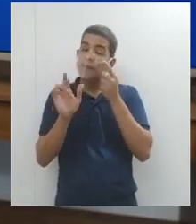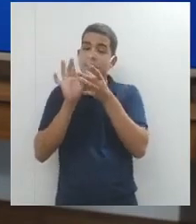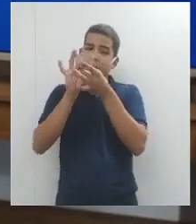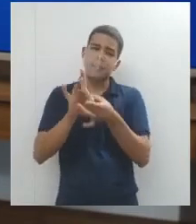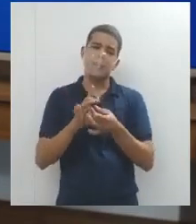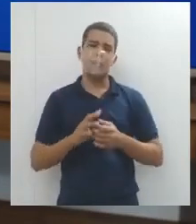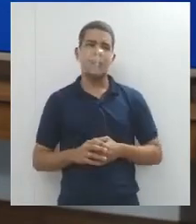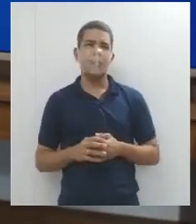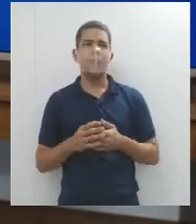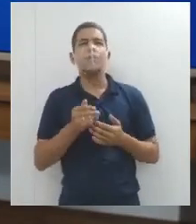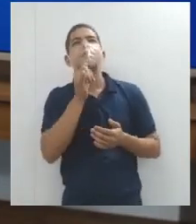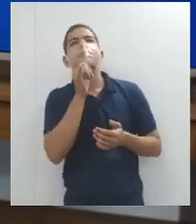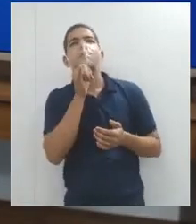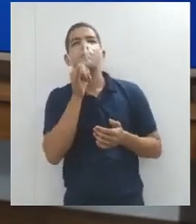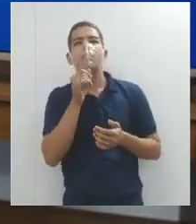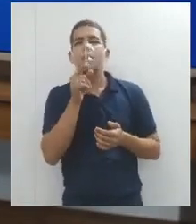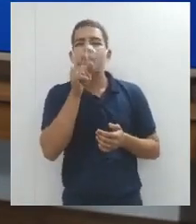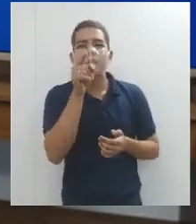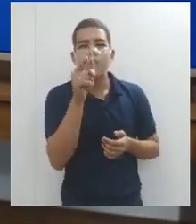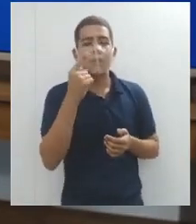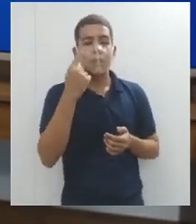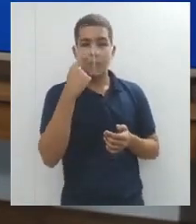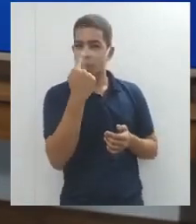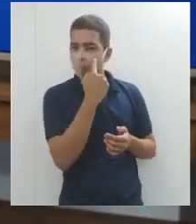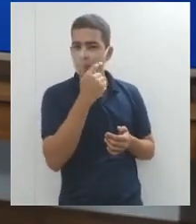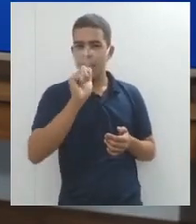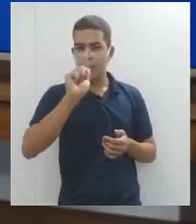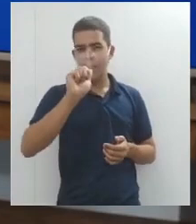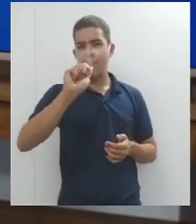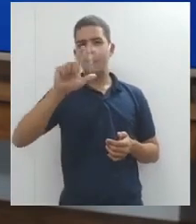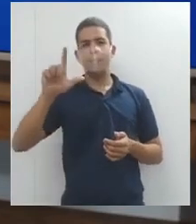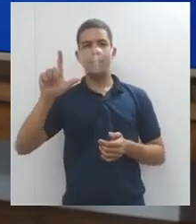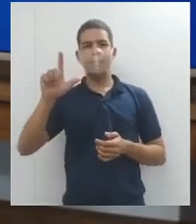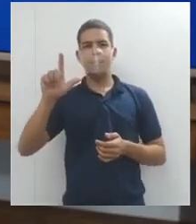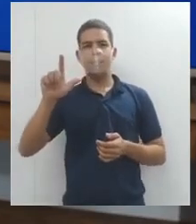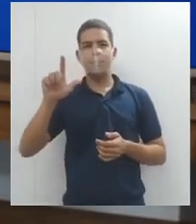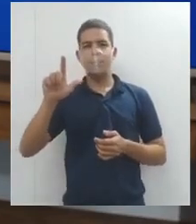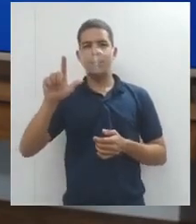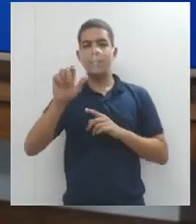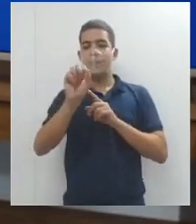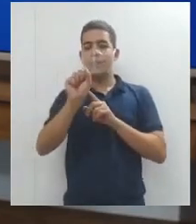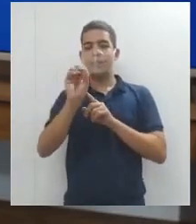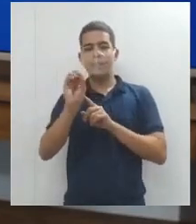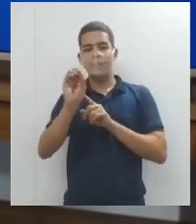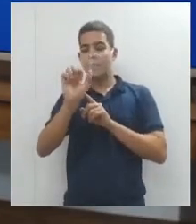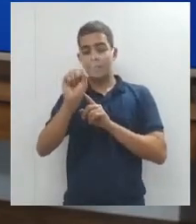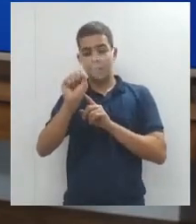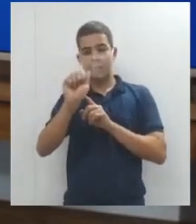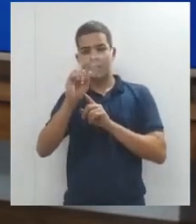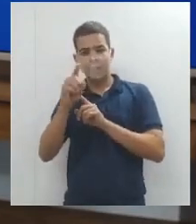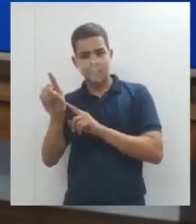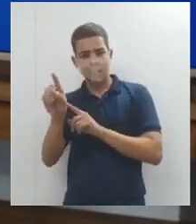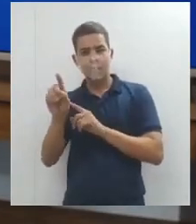Azul, se eu digo assim, seus olhos azuis são encantadores, né?